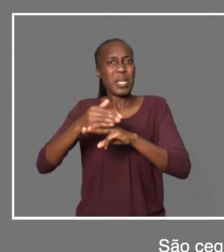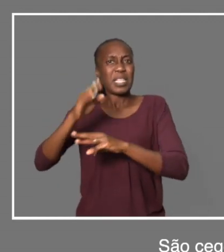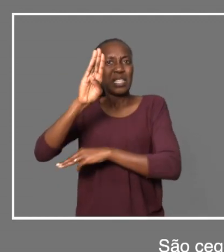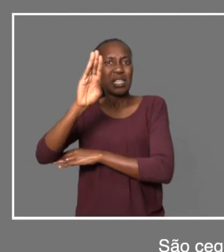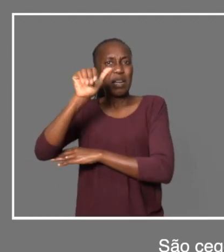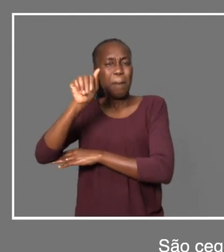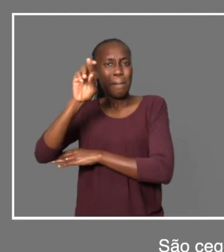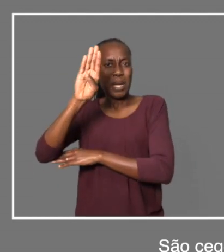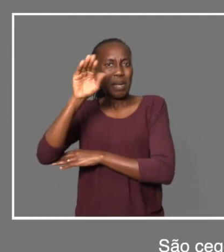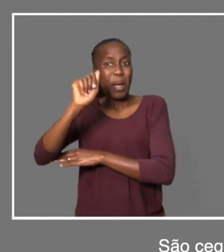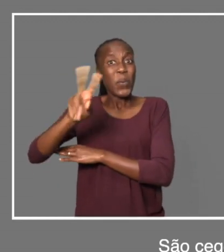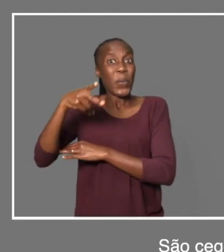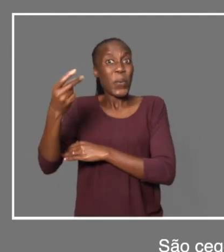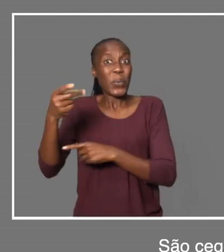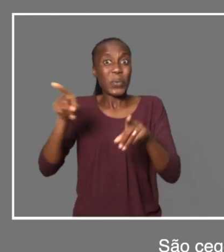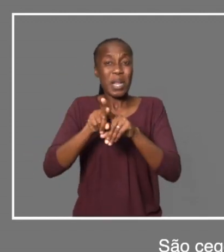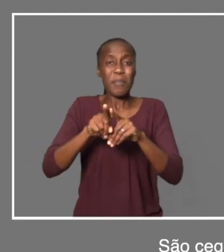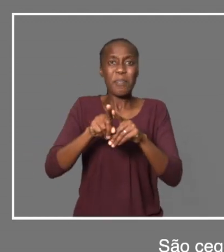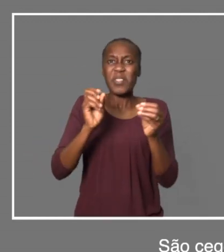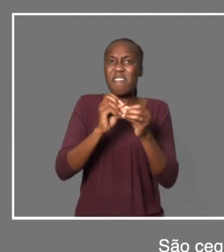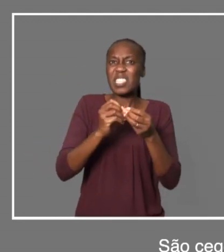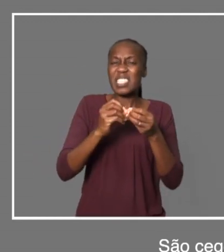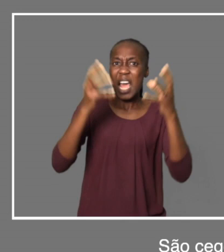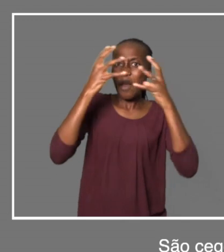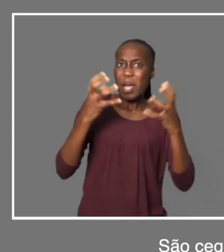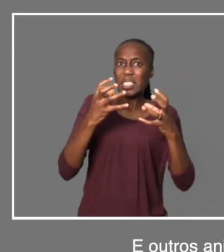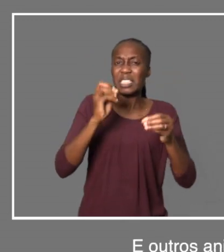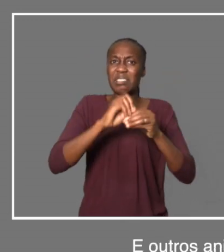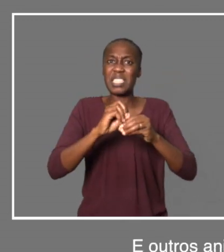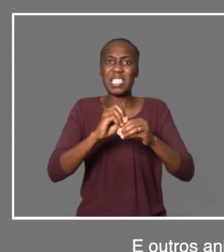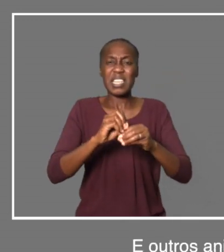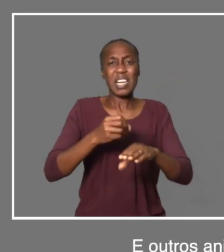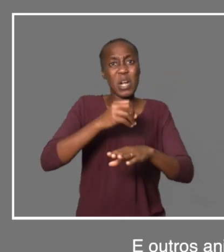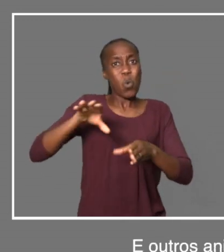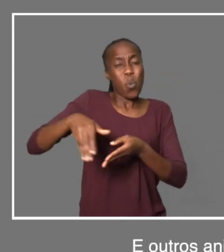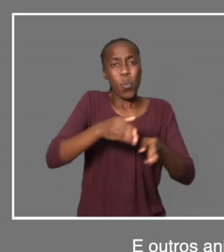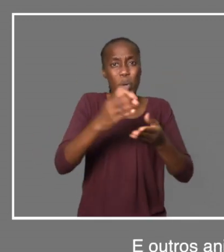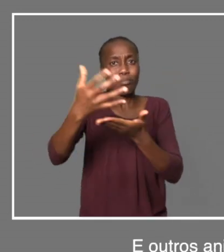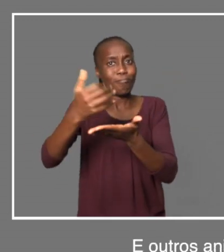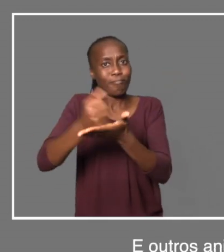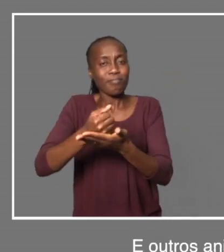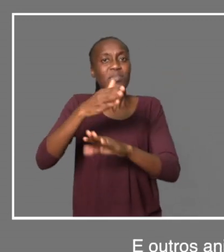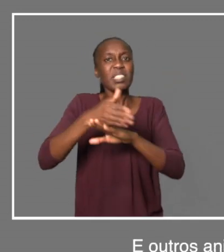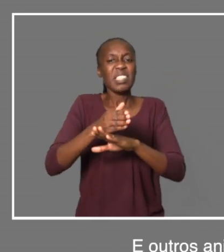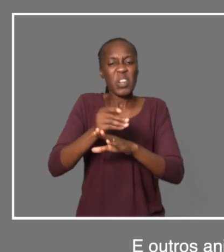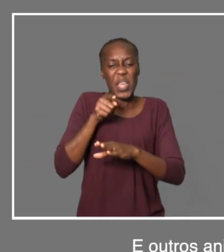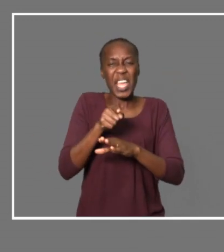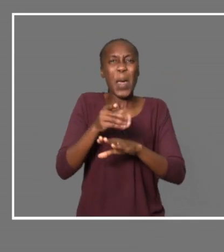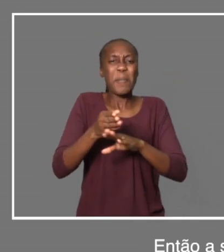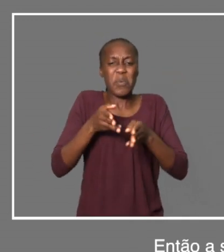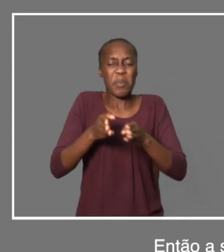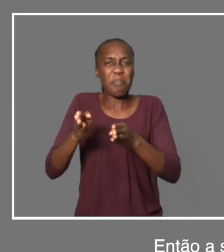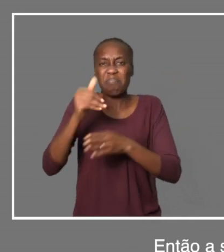peixe-tigre e peixe-bárbara e outros animais que entram apanham peixe